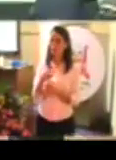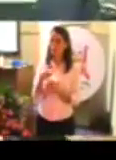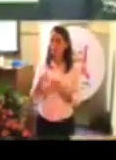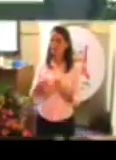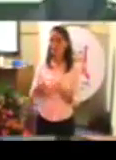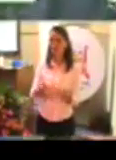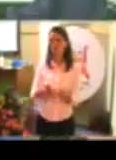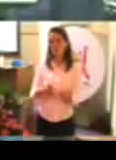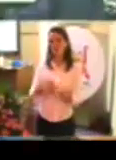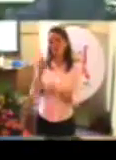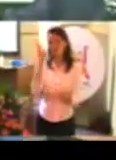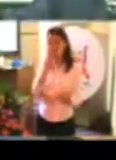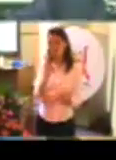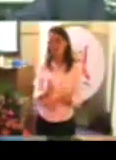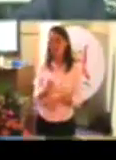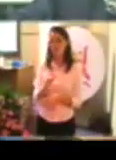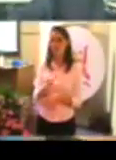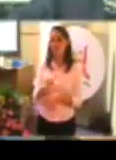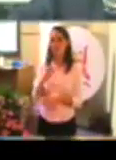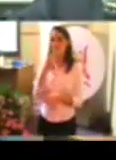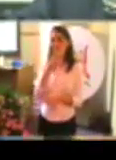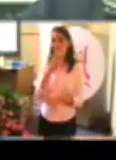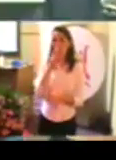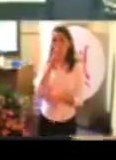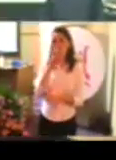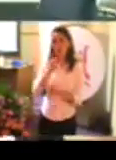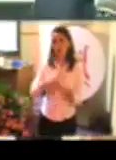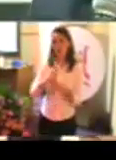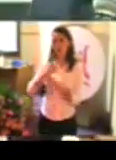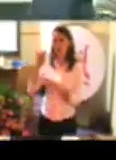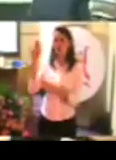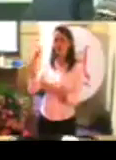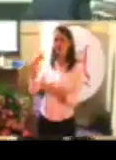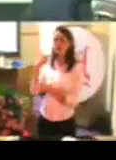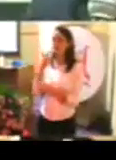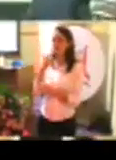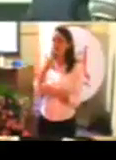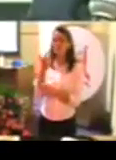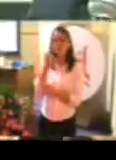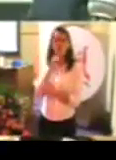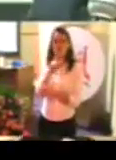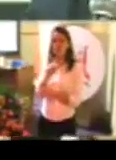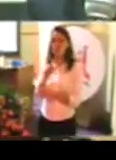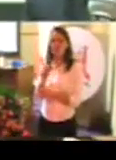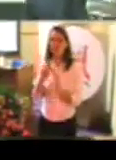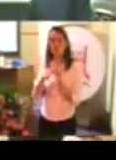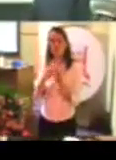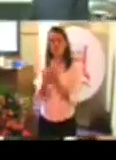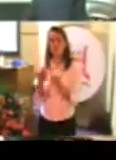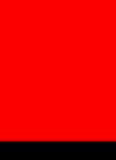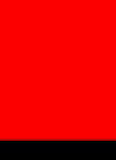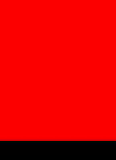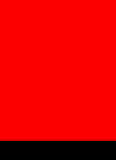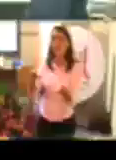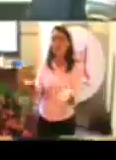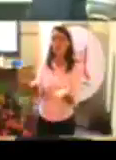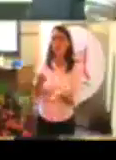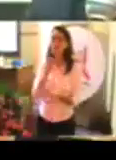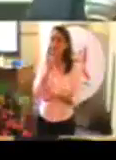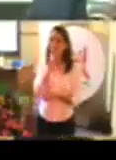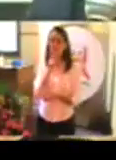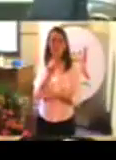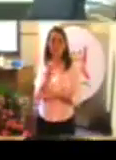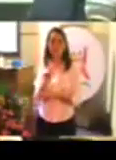hercúlea que o Brasil, há 25 anos atrás, não tinha condições de fazer e que até hoje não tem